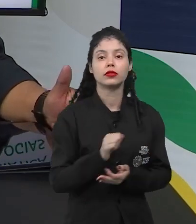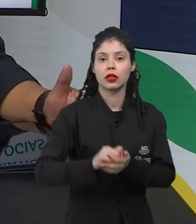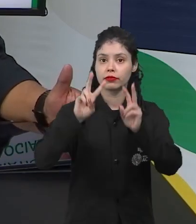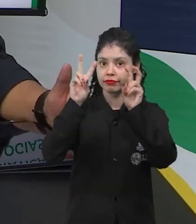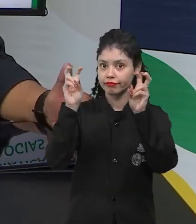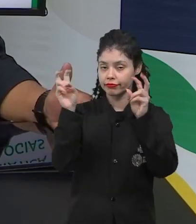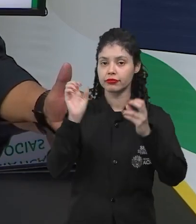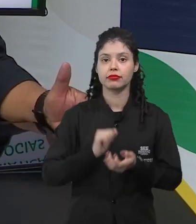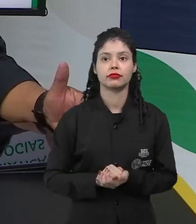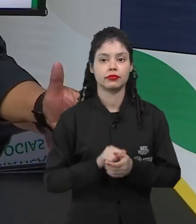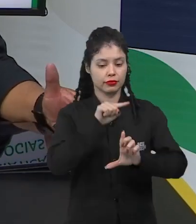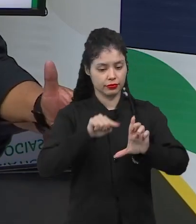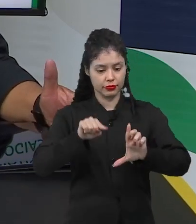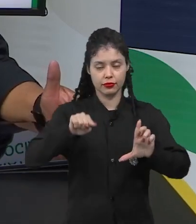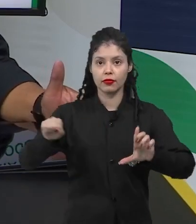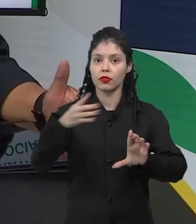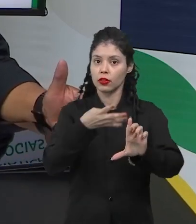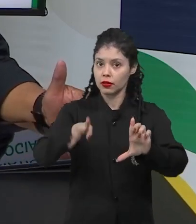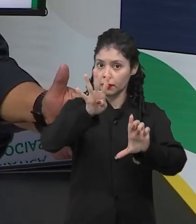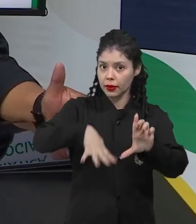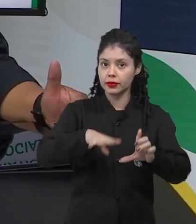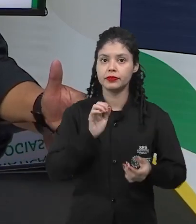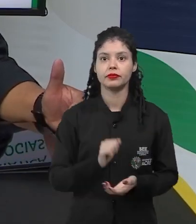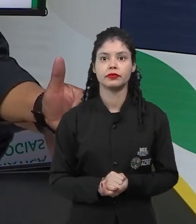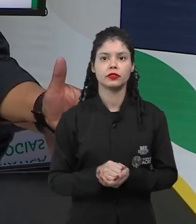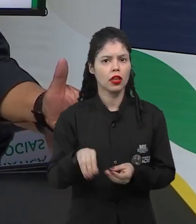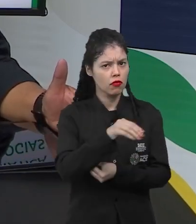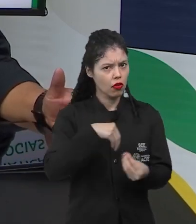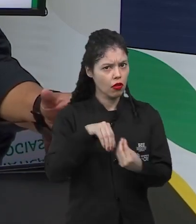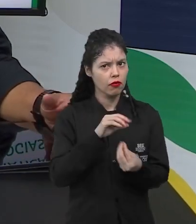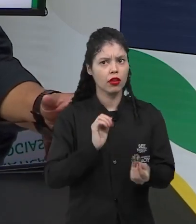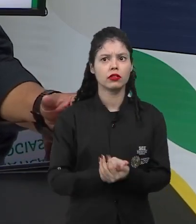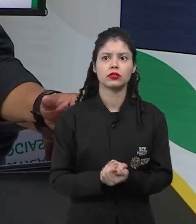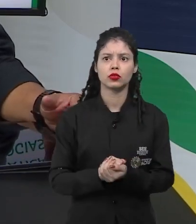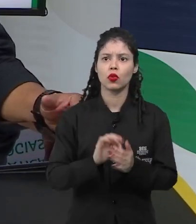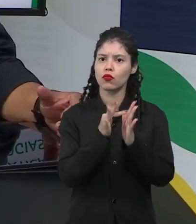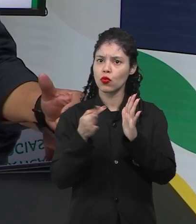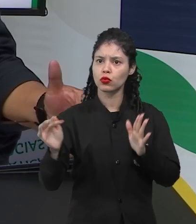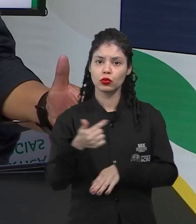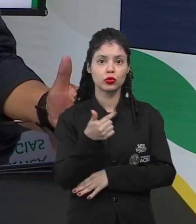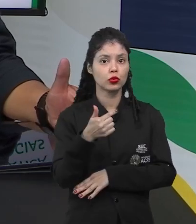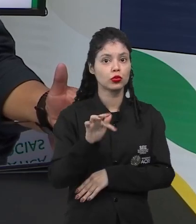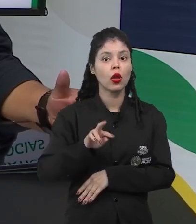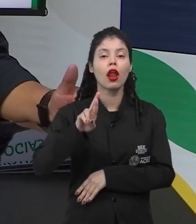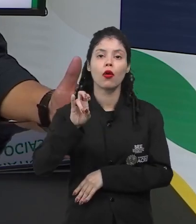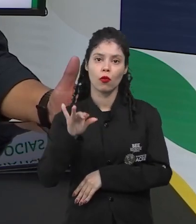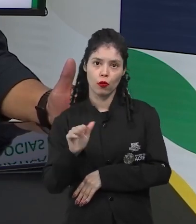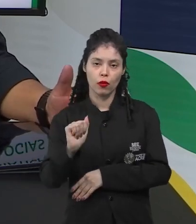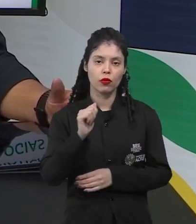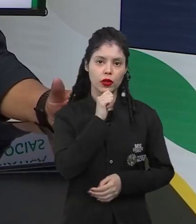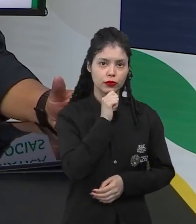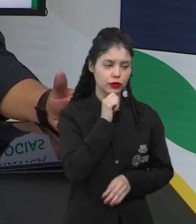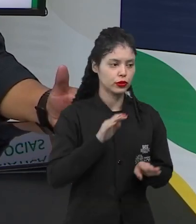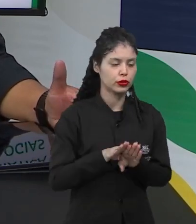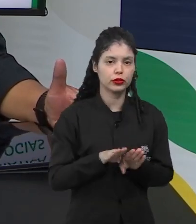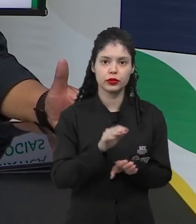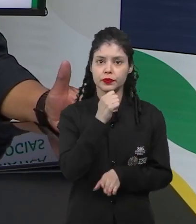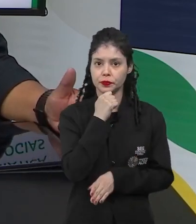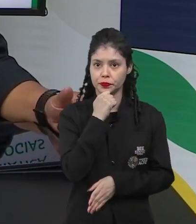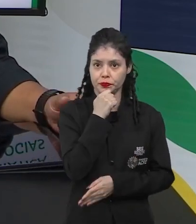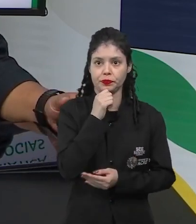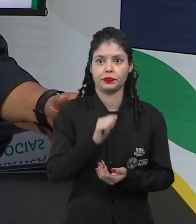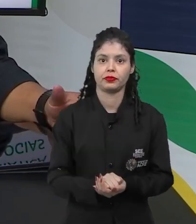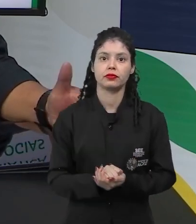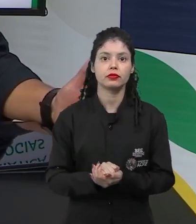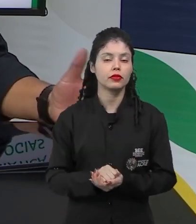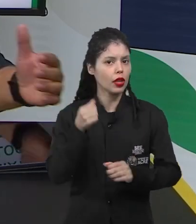em cima de gráficos e tabelas envolvendo função polinomial do segundo grau. Lembrando que os gráficos são os itens mais cobrados